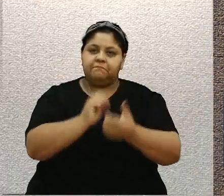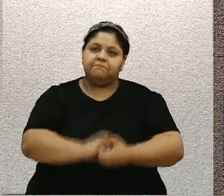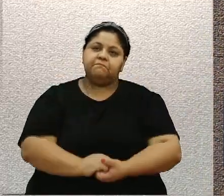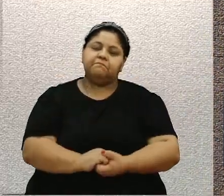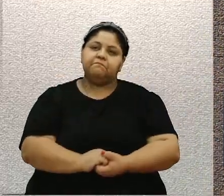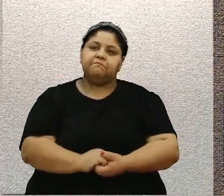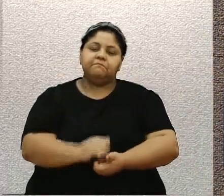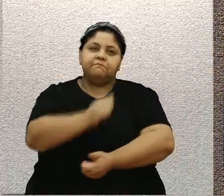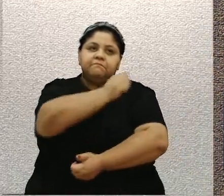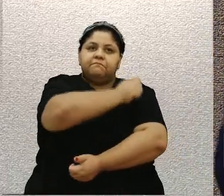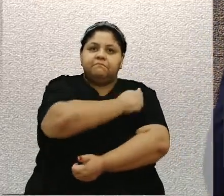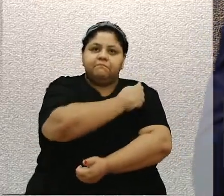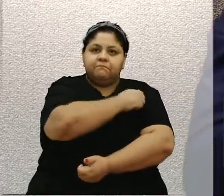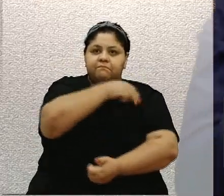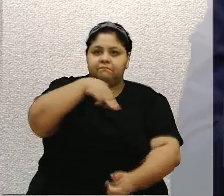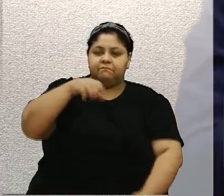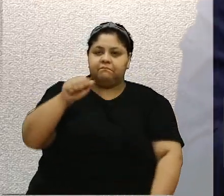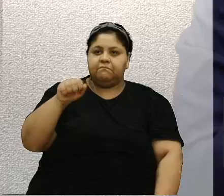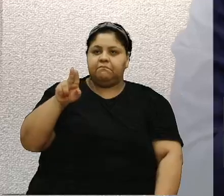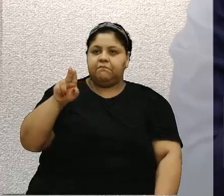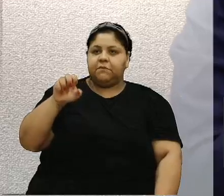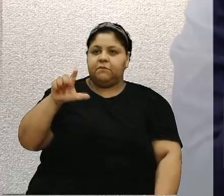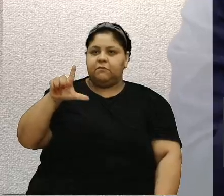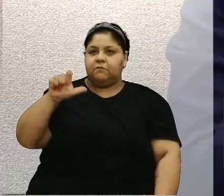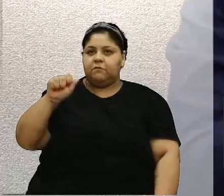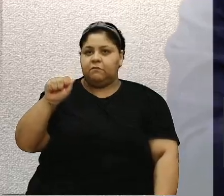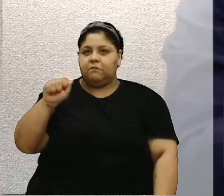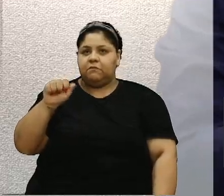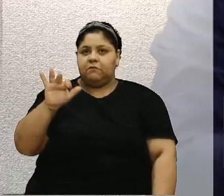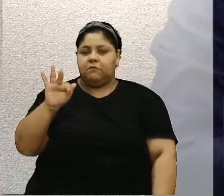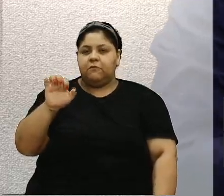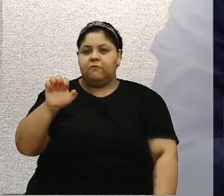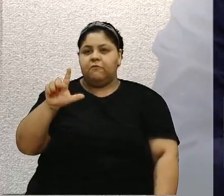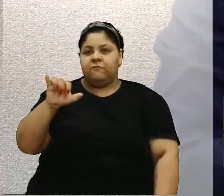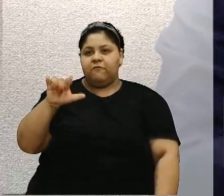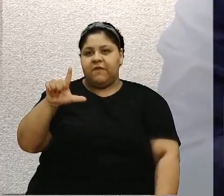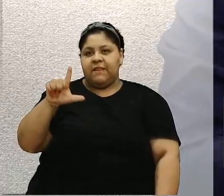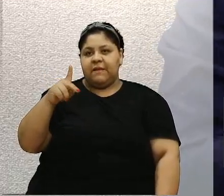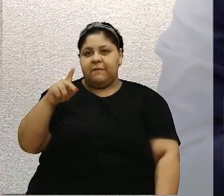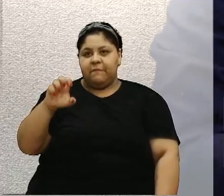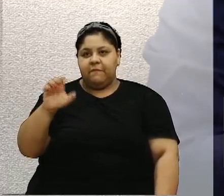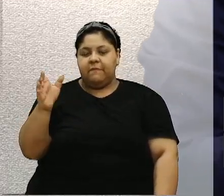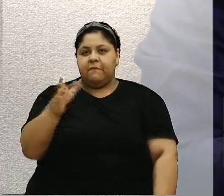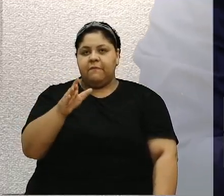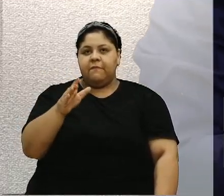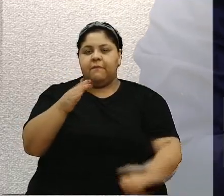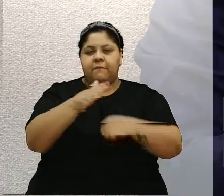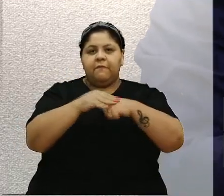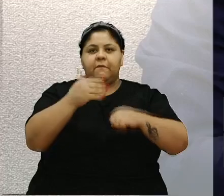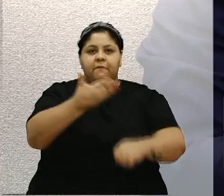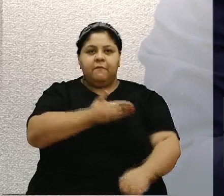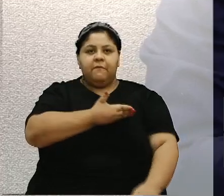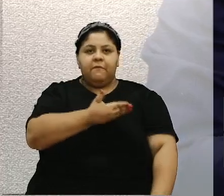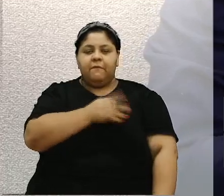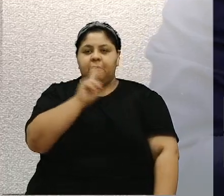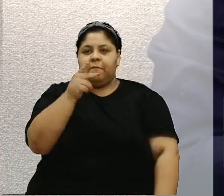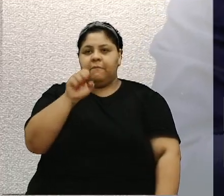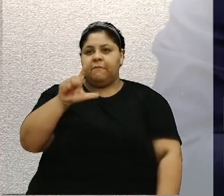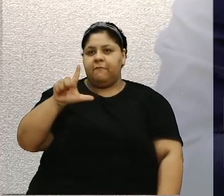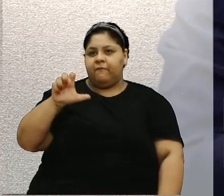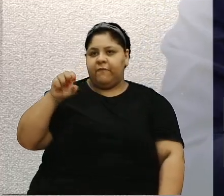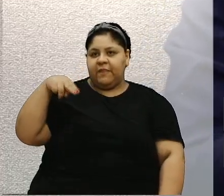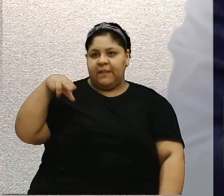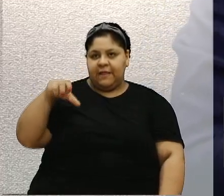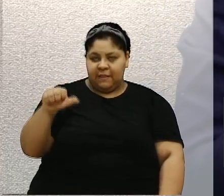Os alunos Manuela Cobalcini Costa, Felipe Tomasi Caliendo e a querida amiga Helena Varta